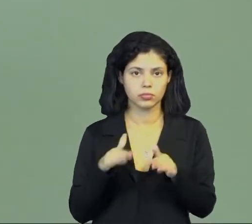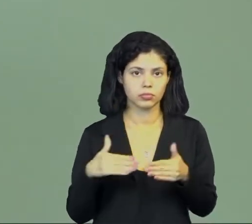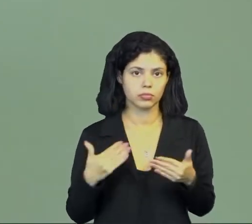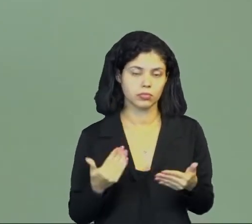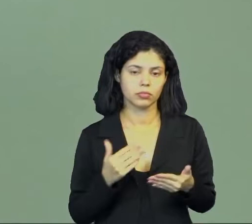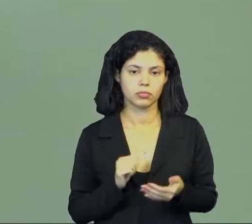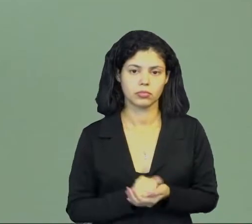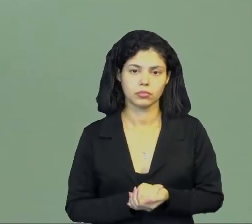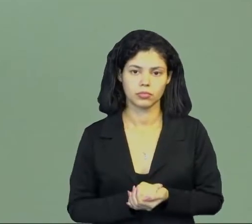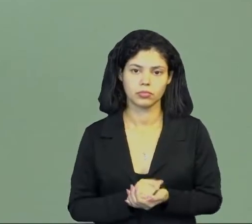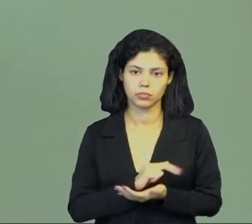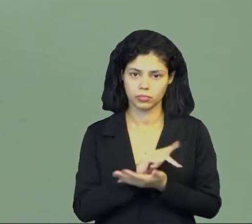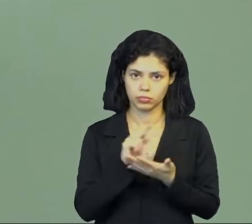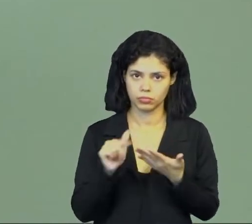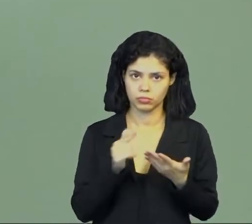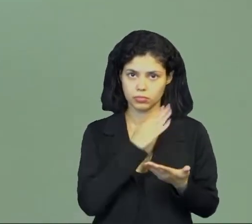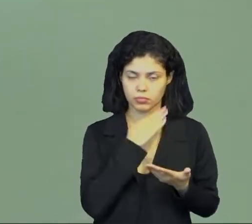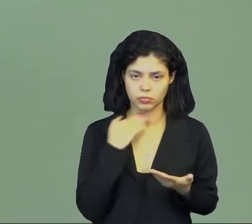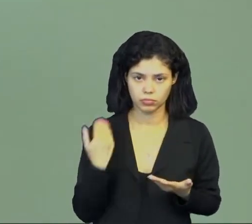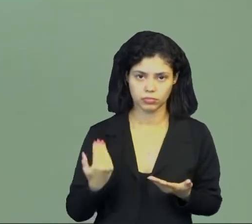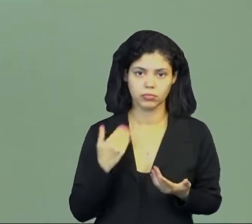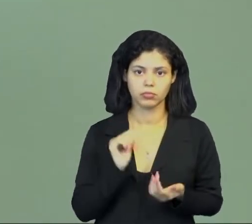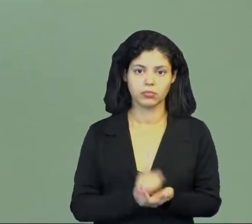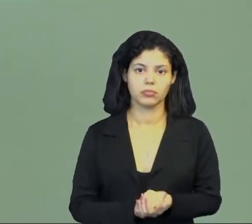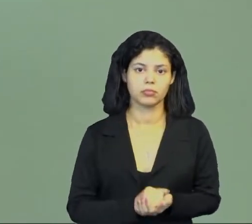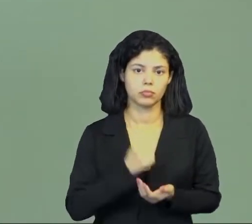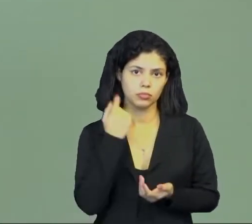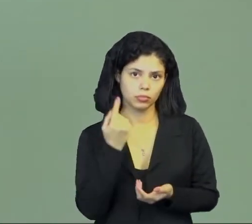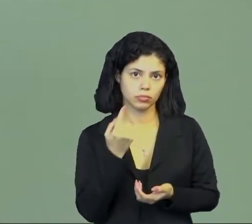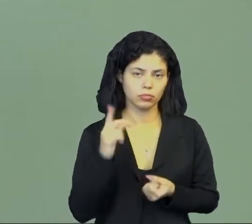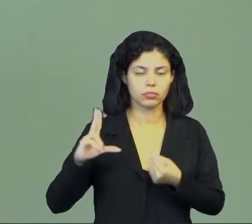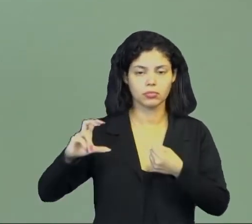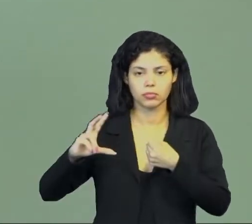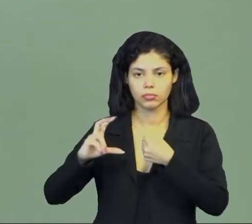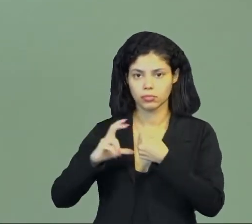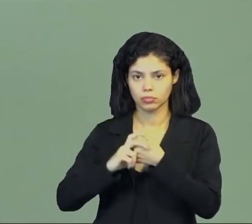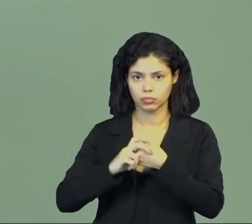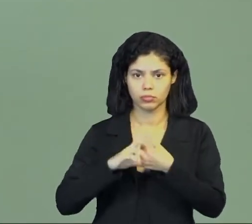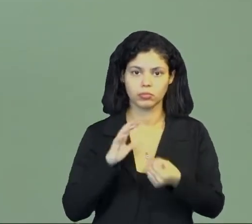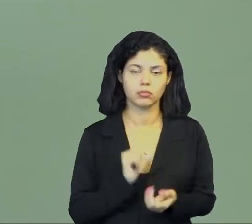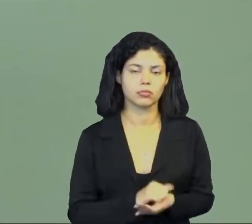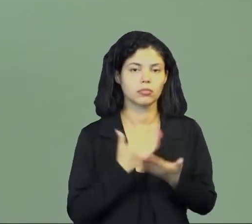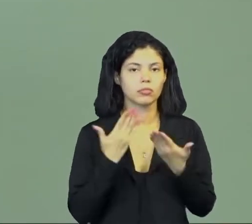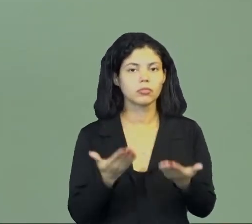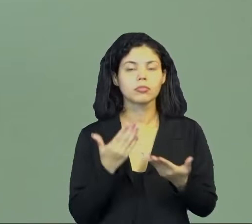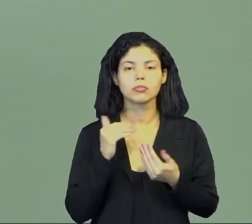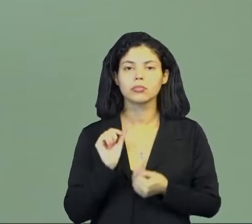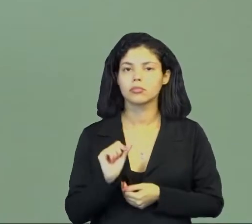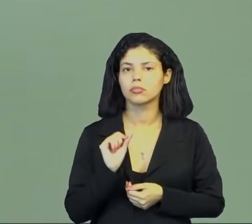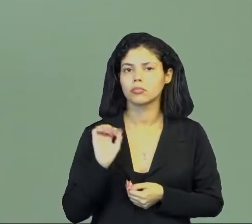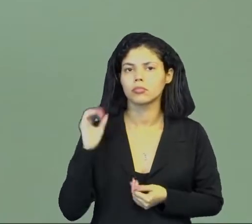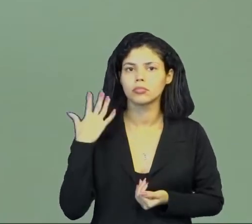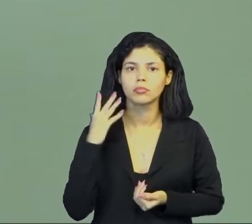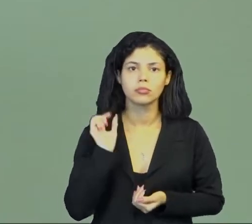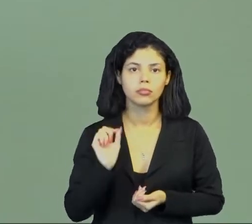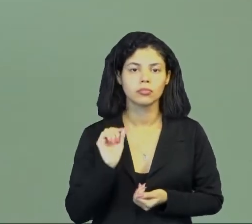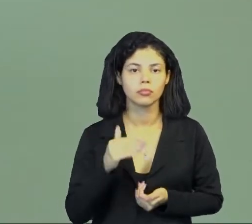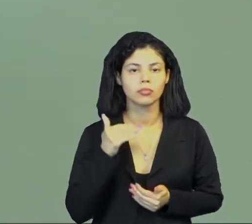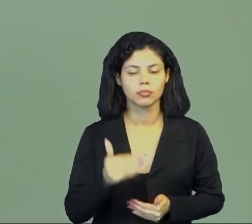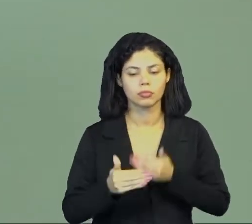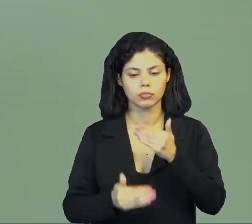qual tivemos várias mortes por conta de um vírus. Durante esse período foi feito o quê? Foi